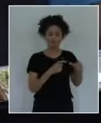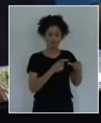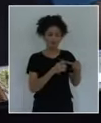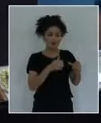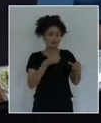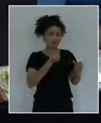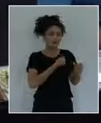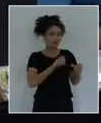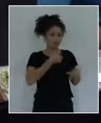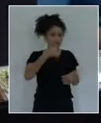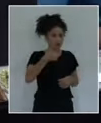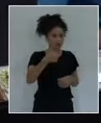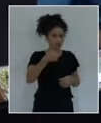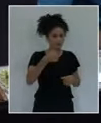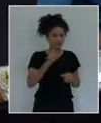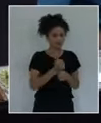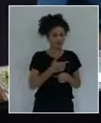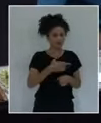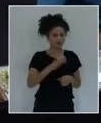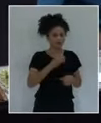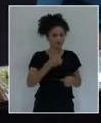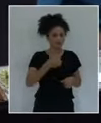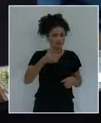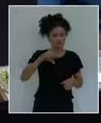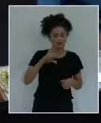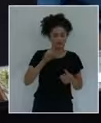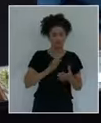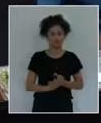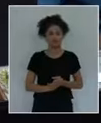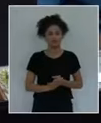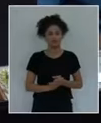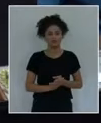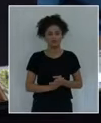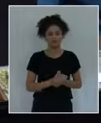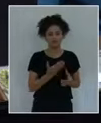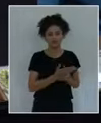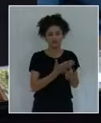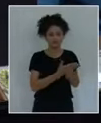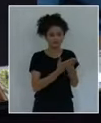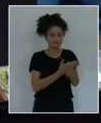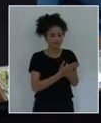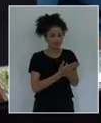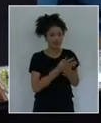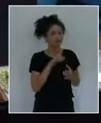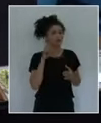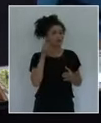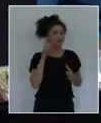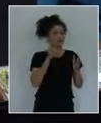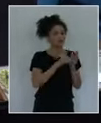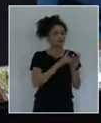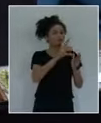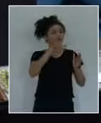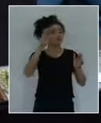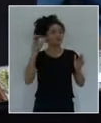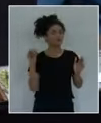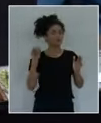1/10/2019, referente ao processo acima epigrafado, disponibilizado no Diário Oficial de Contas